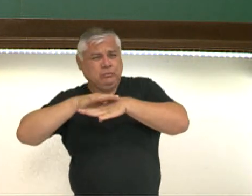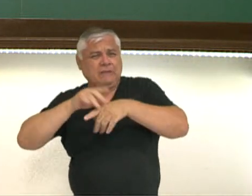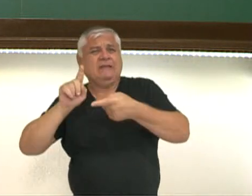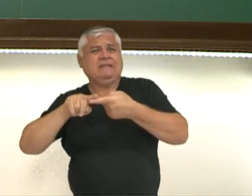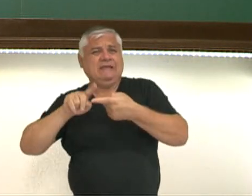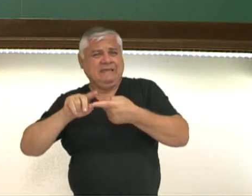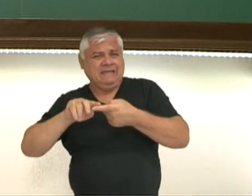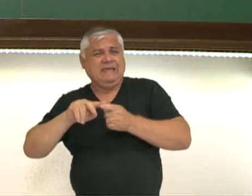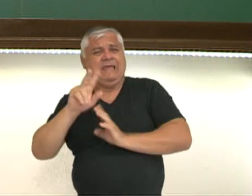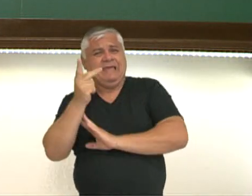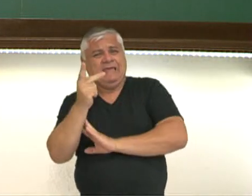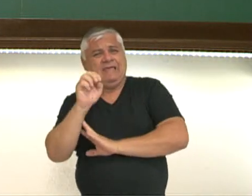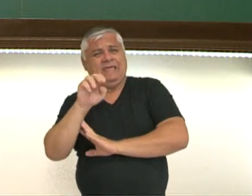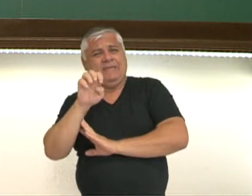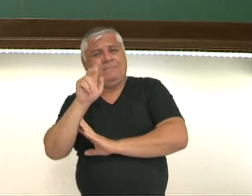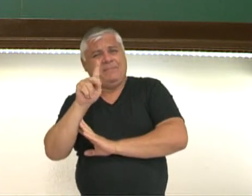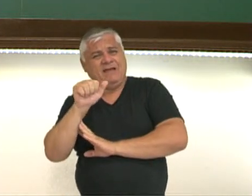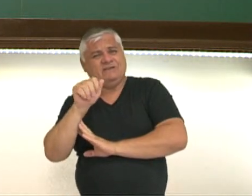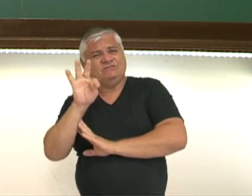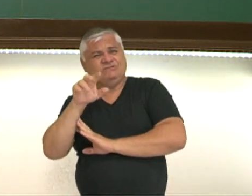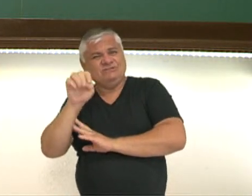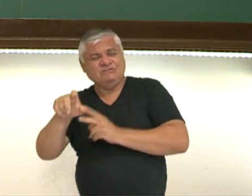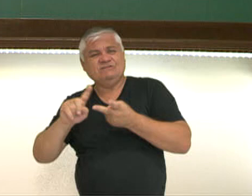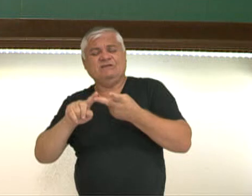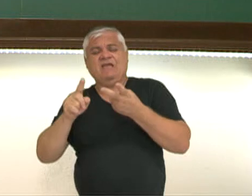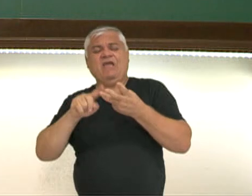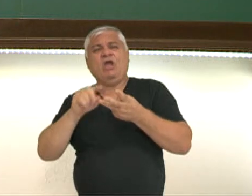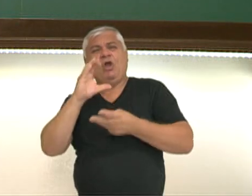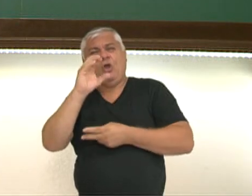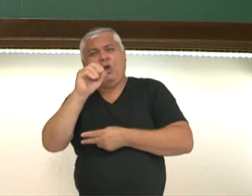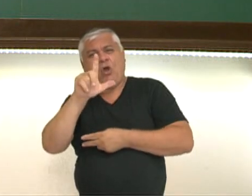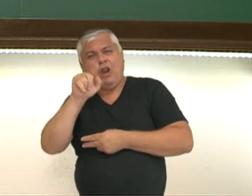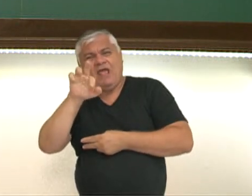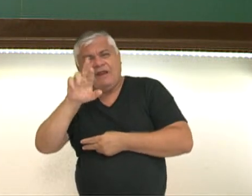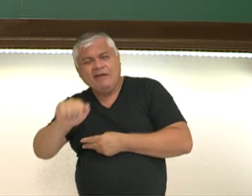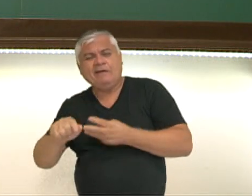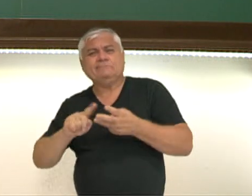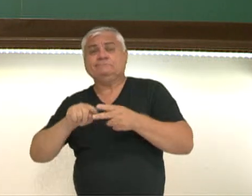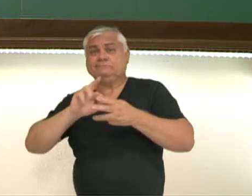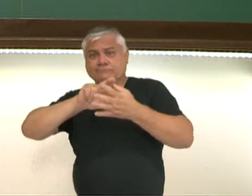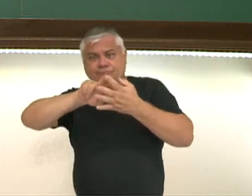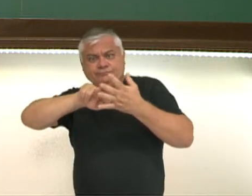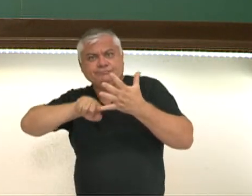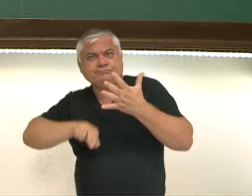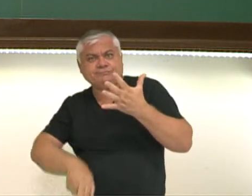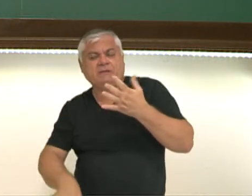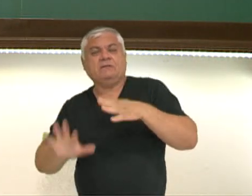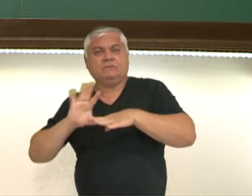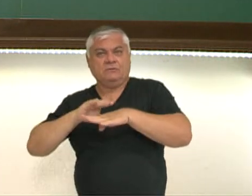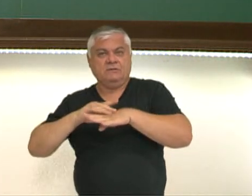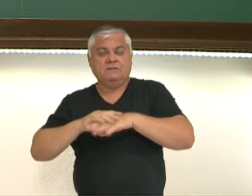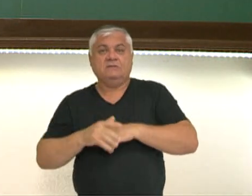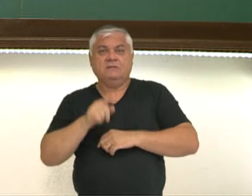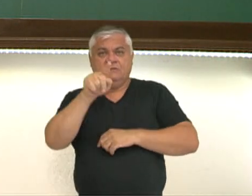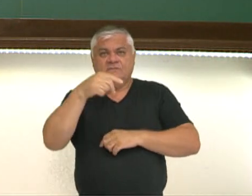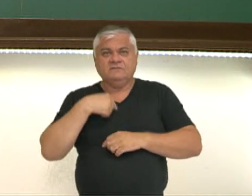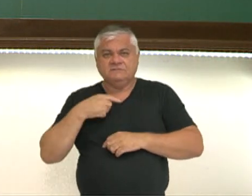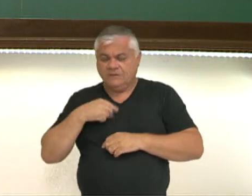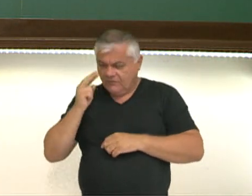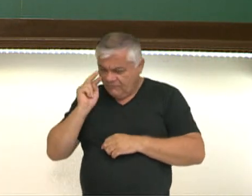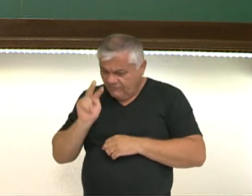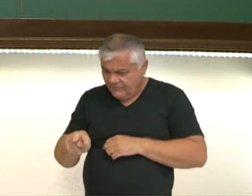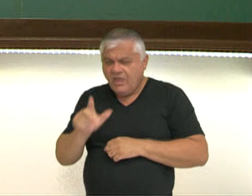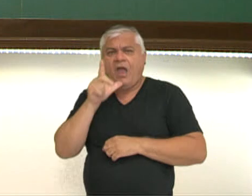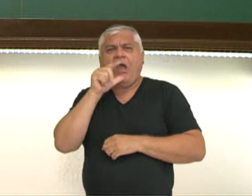as hepatites, a cólera, entre várias outras que eu citaria aqui. É por esse motivo que você olhando a água, você